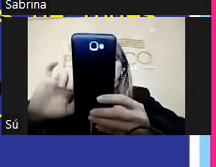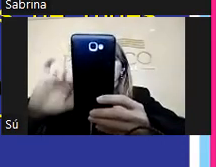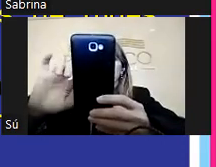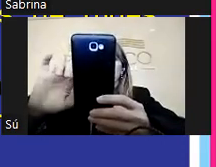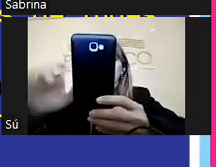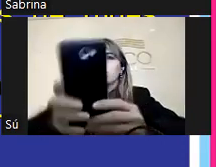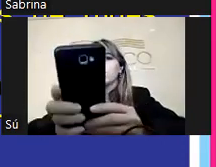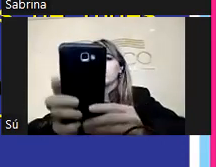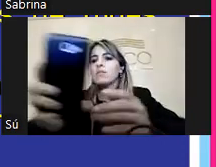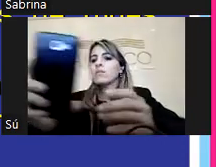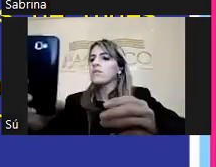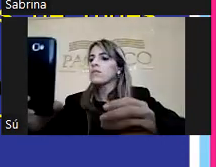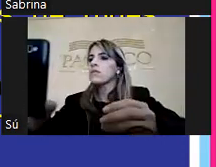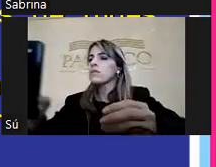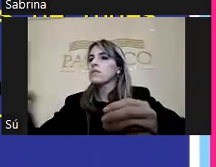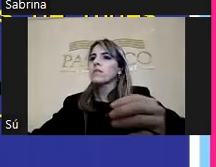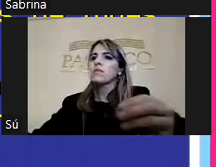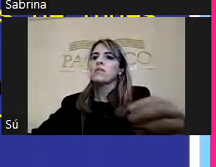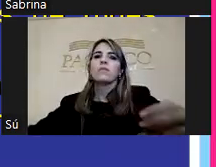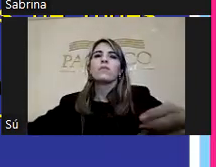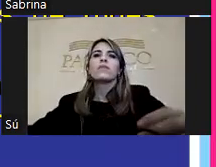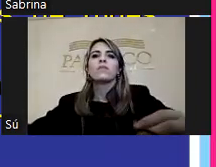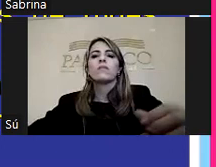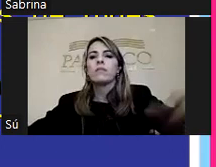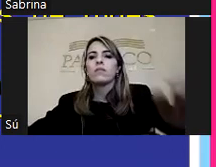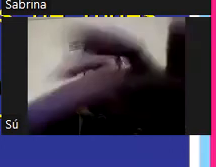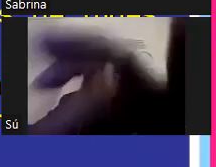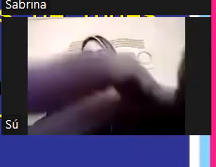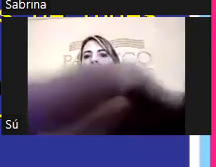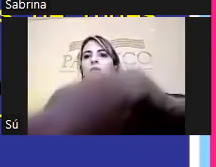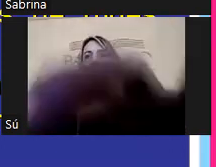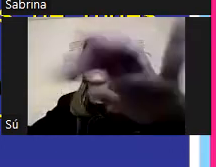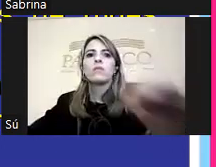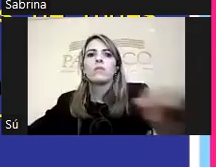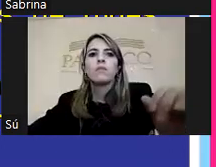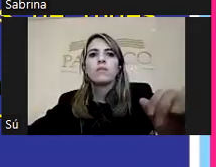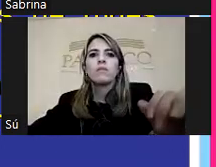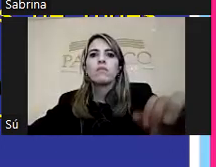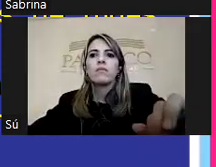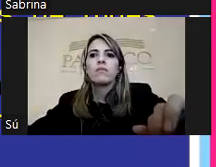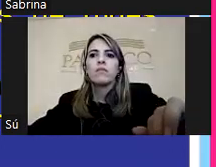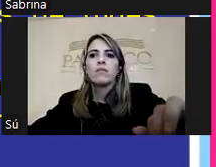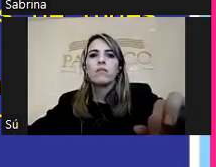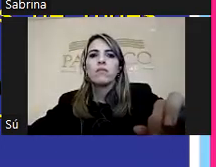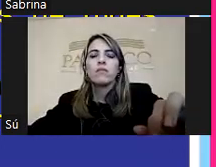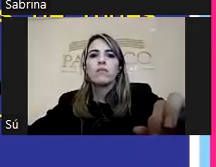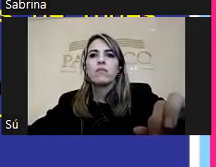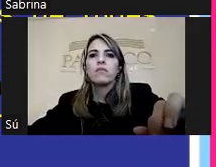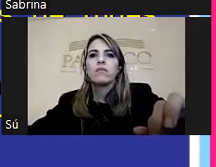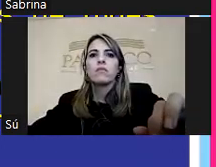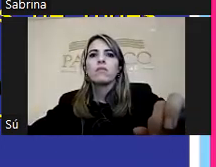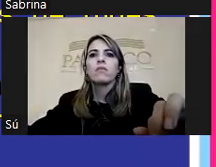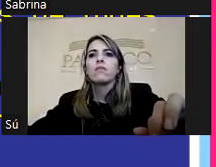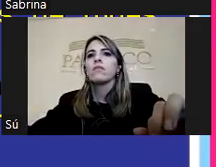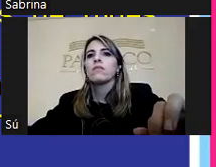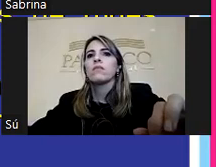Devido a transtornos neuróticos, tal pessoa vive um bloqueio afetivo para com